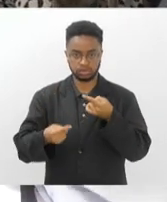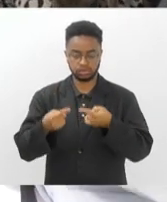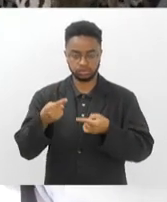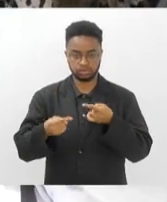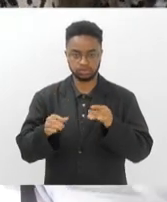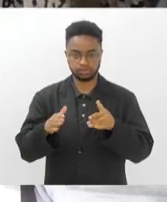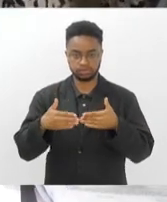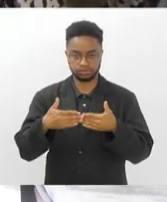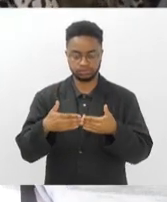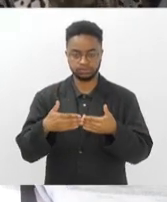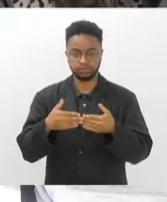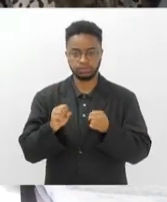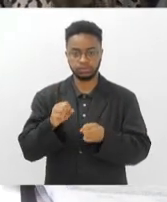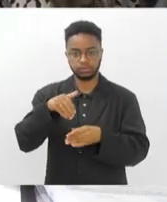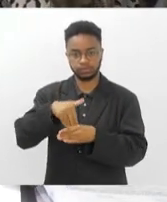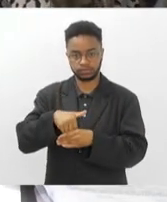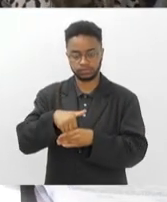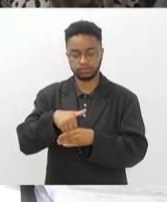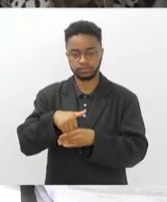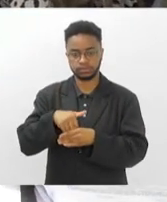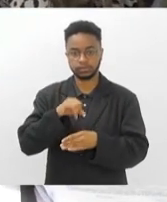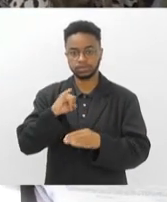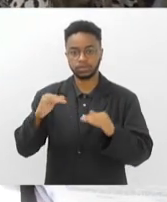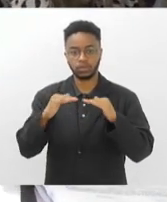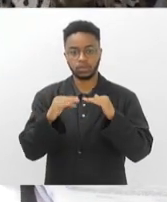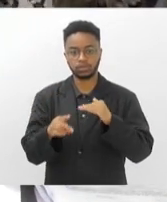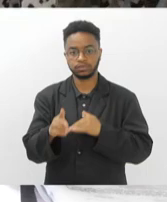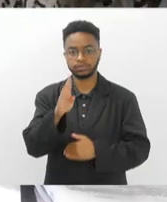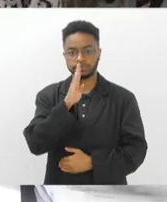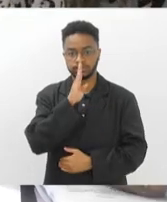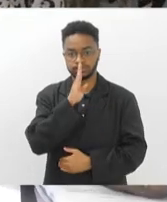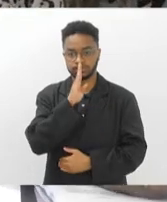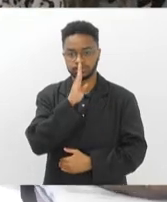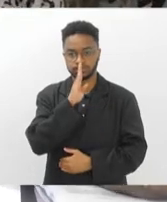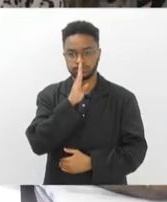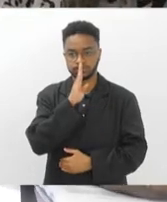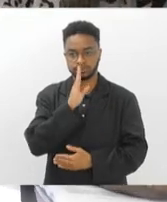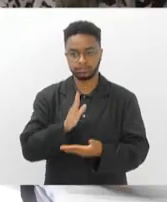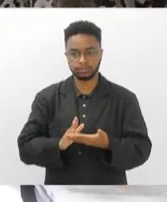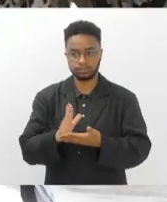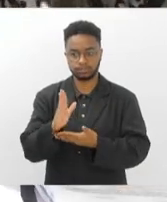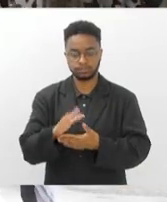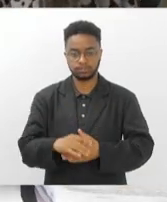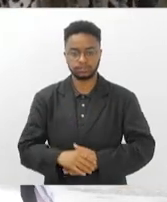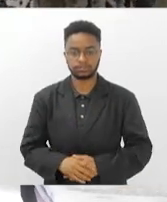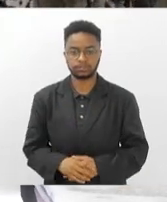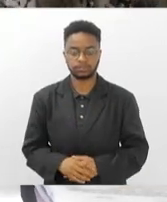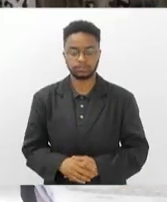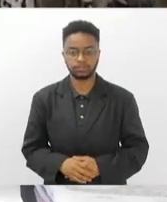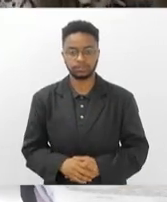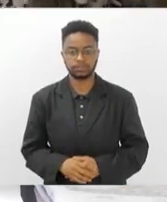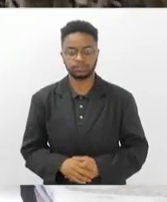discutir, em votação, senhores que aprovam, permaneçam como estão. Aprovado.